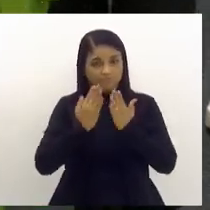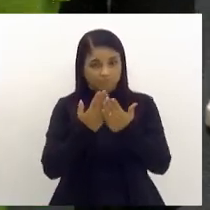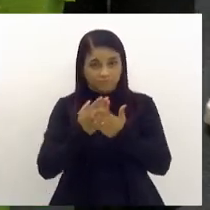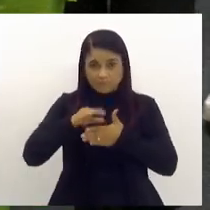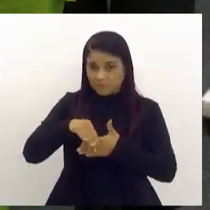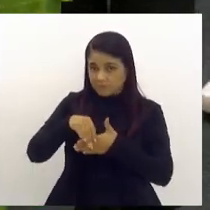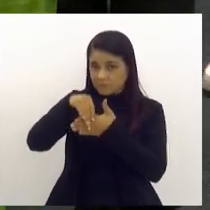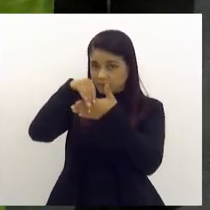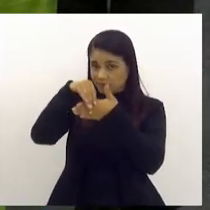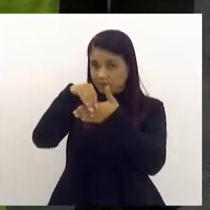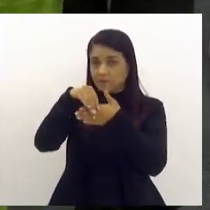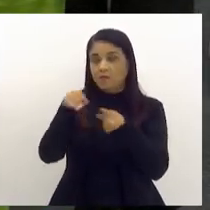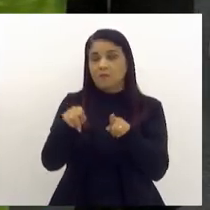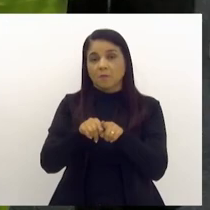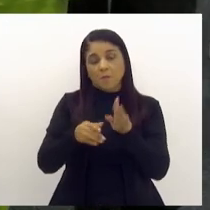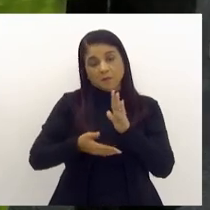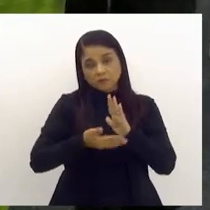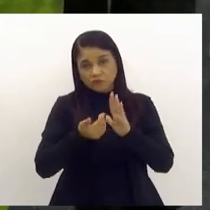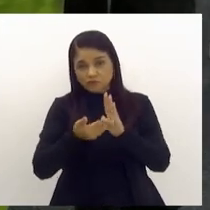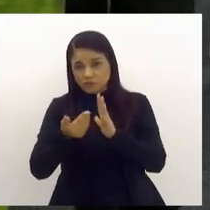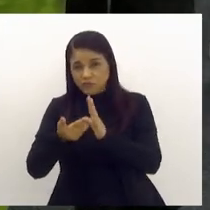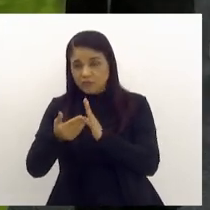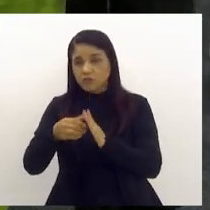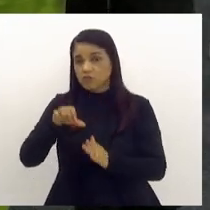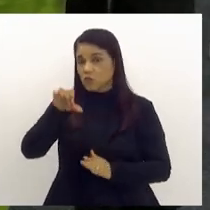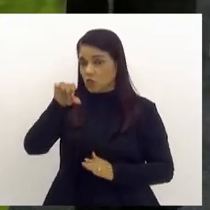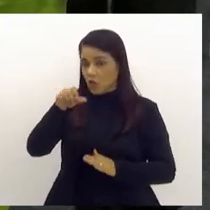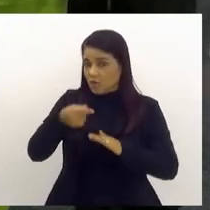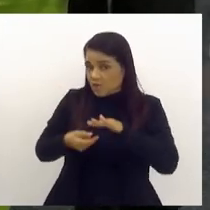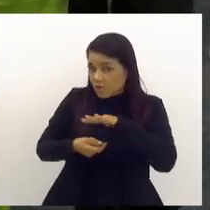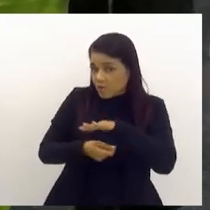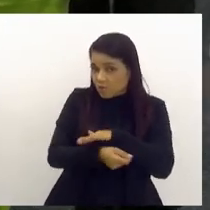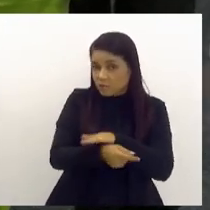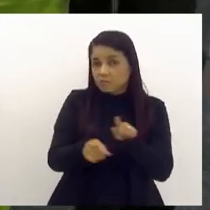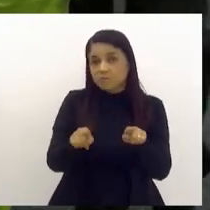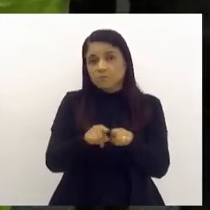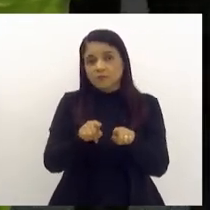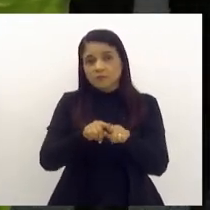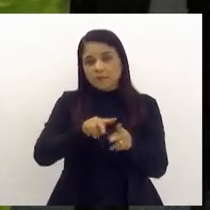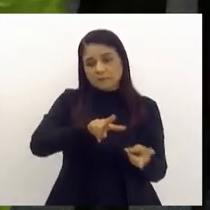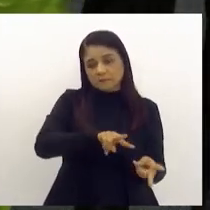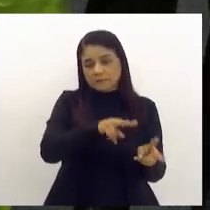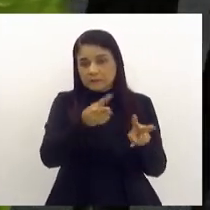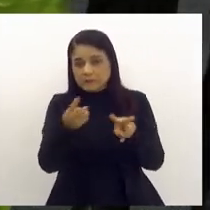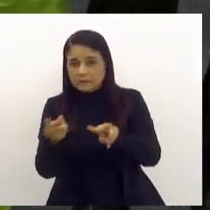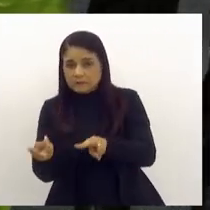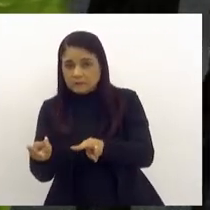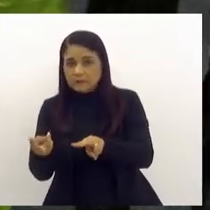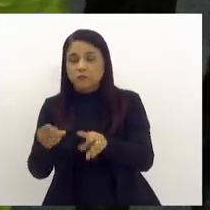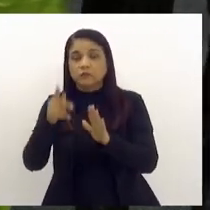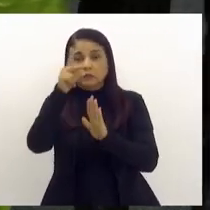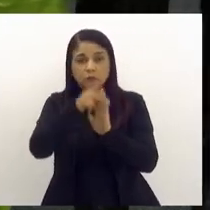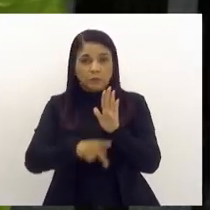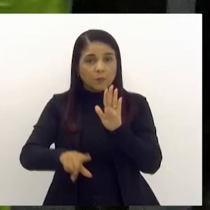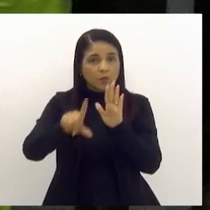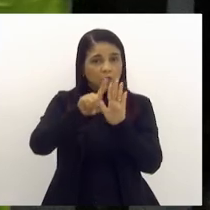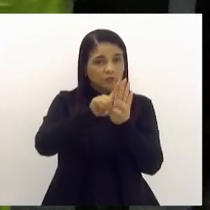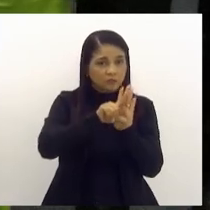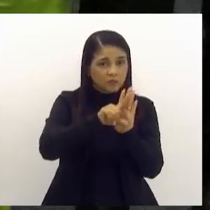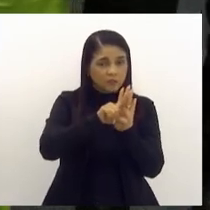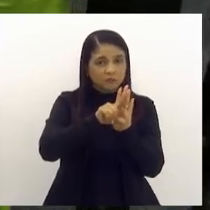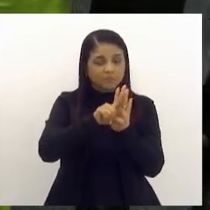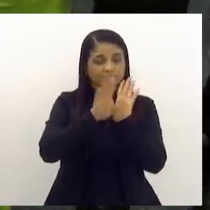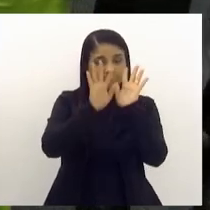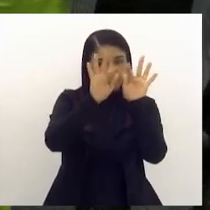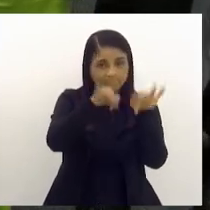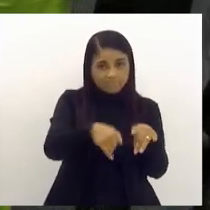Líderes, não só pela retirada de 9 fundos, mas também pela transitoriedade do projeto que se